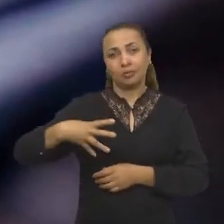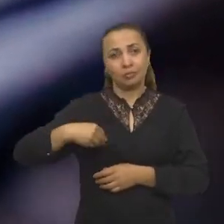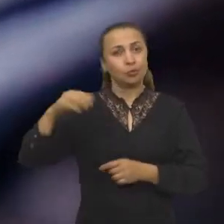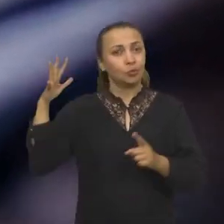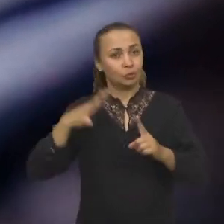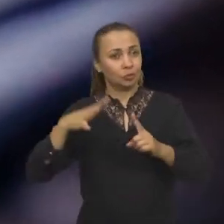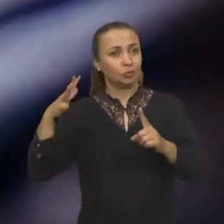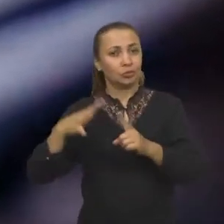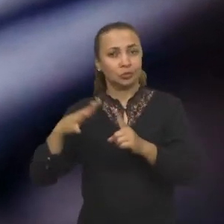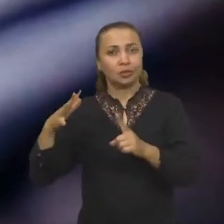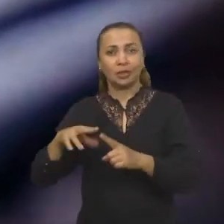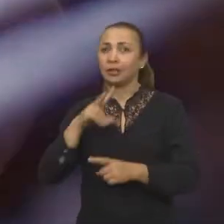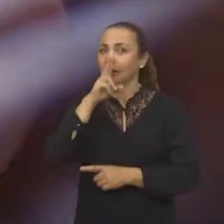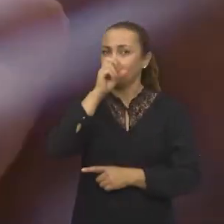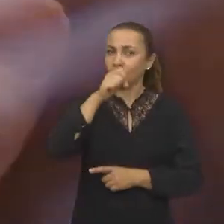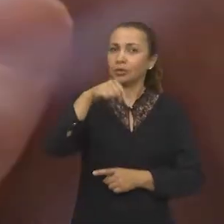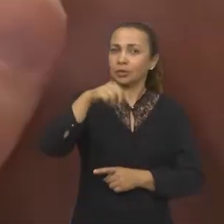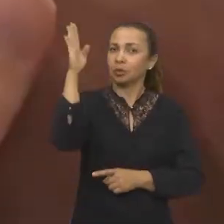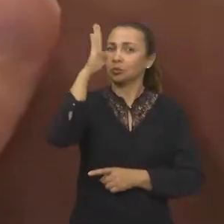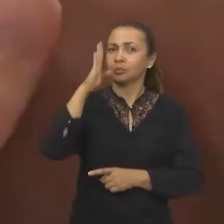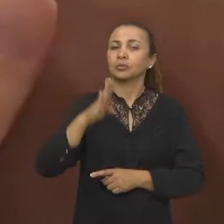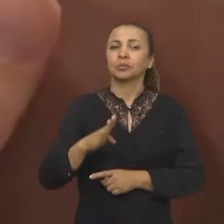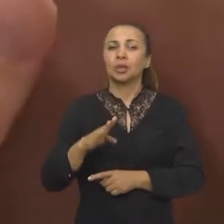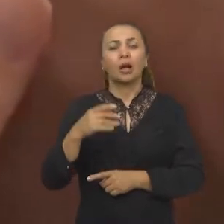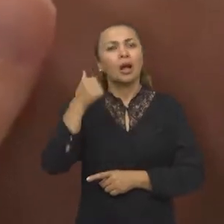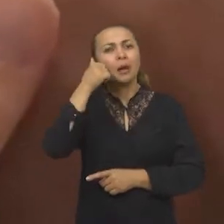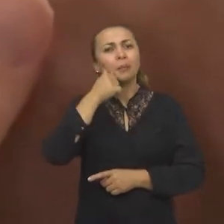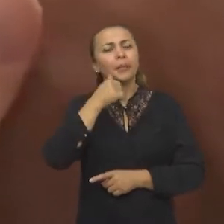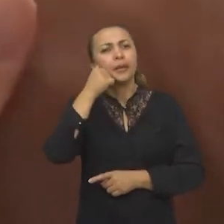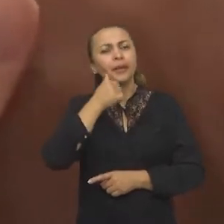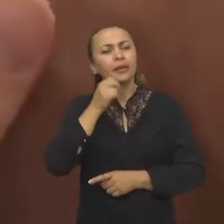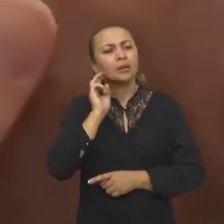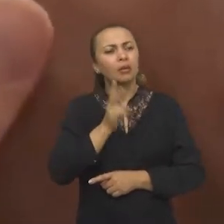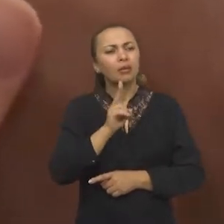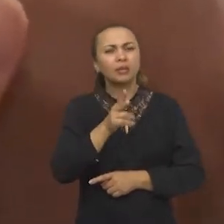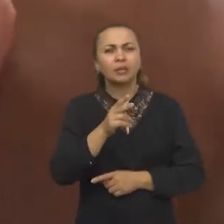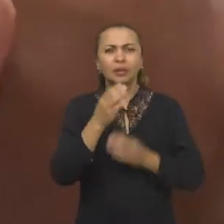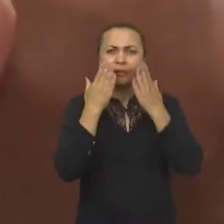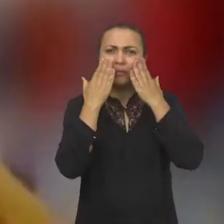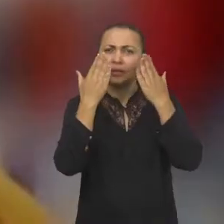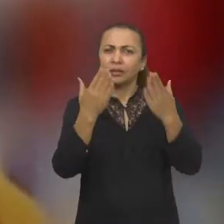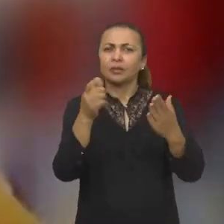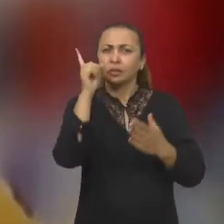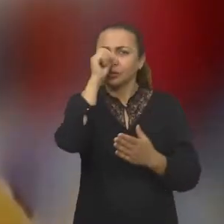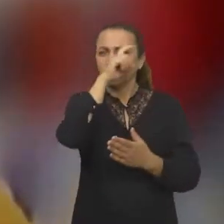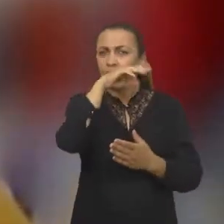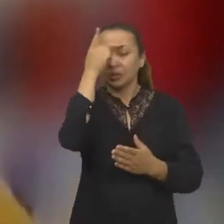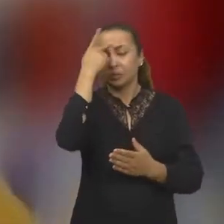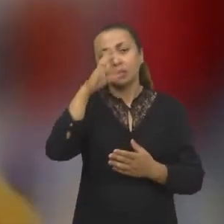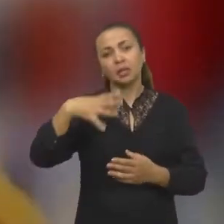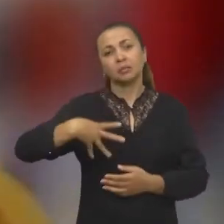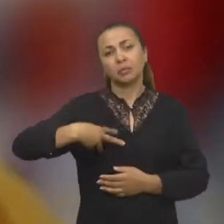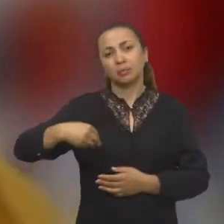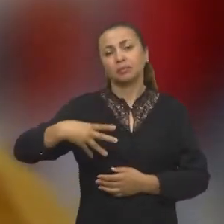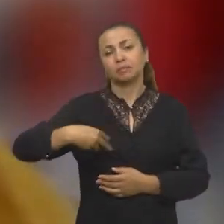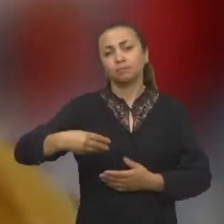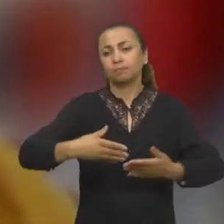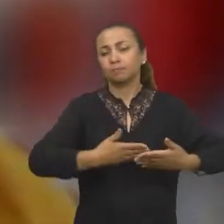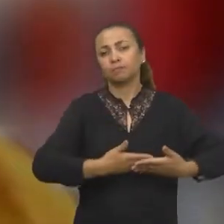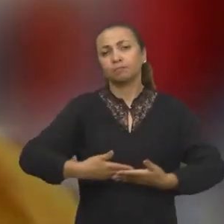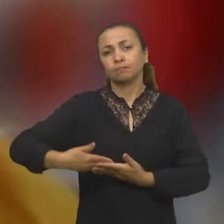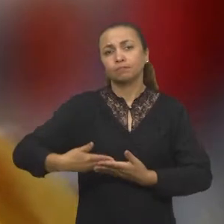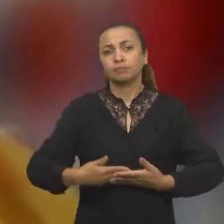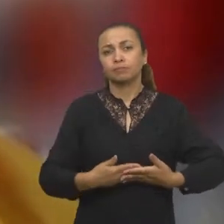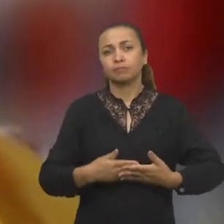veio para, de uma certa forma, também pela nossa percepção diante dessa situação, e